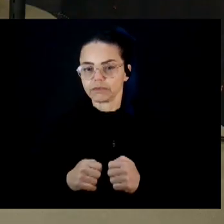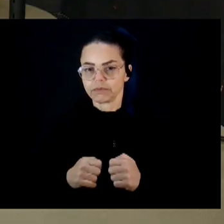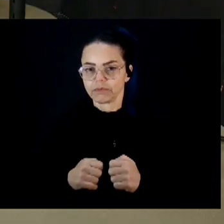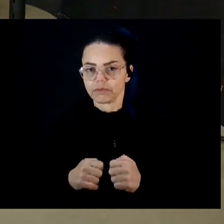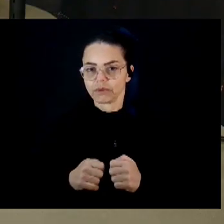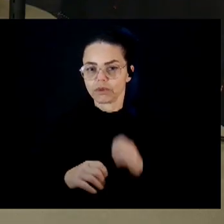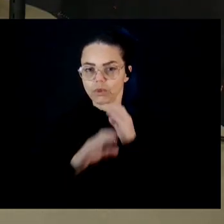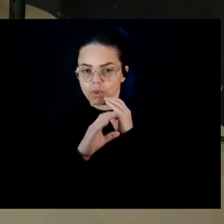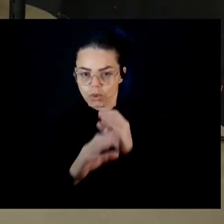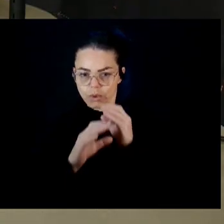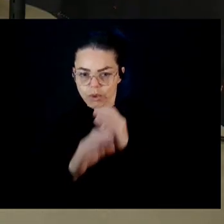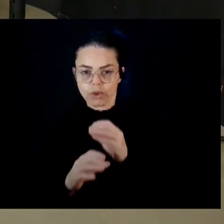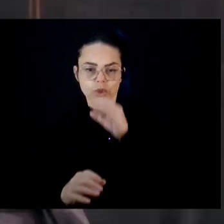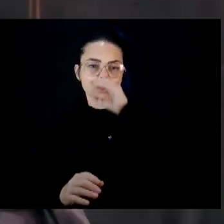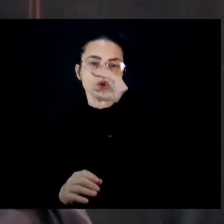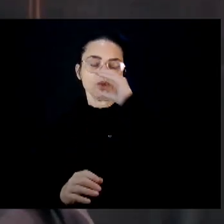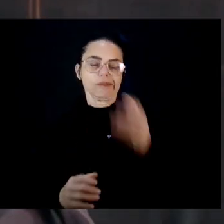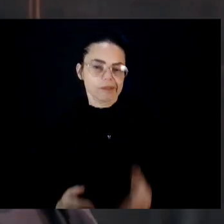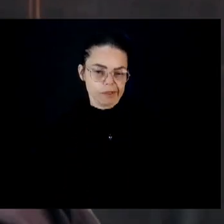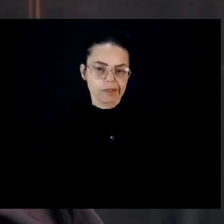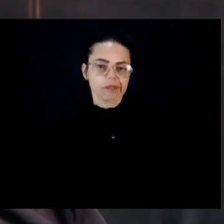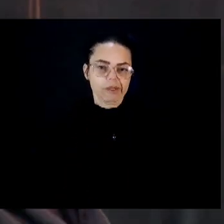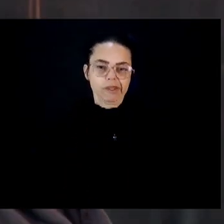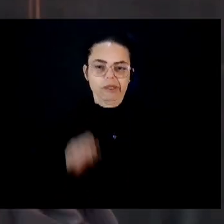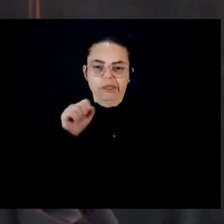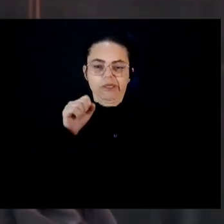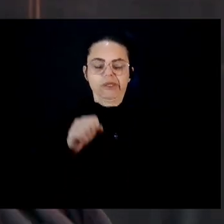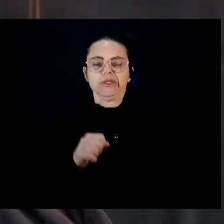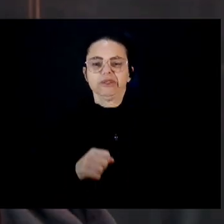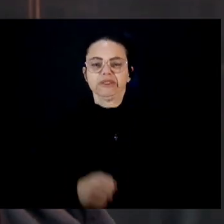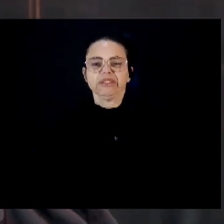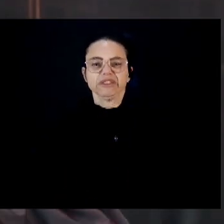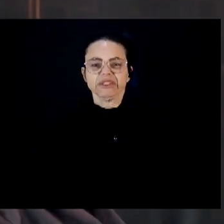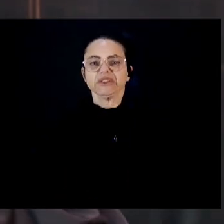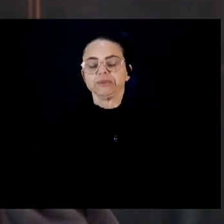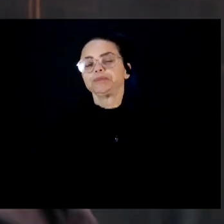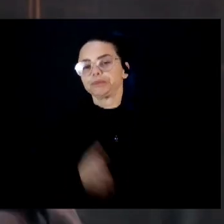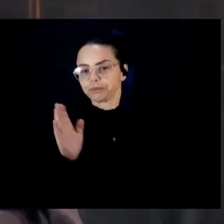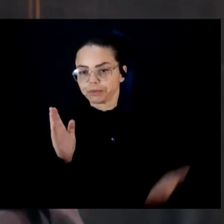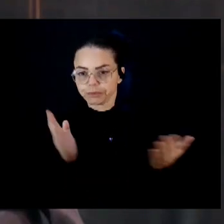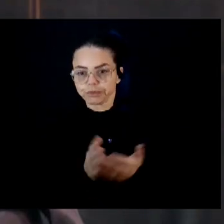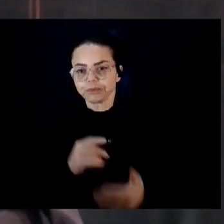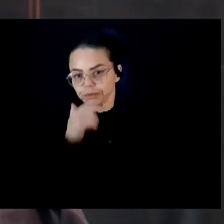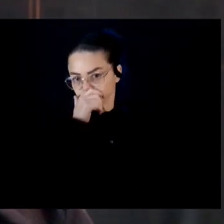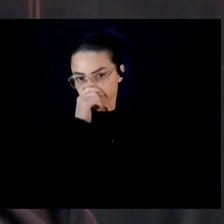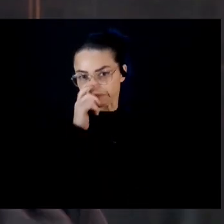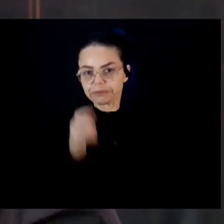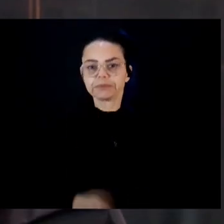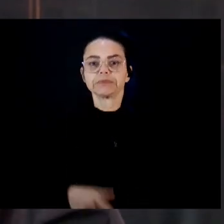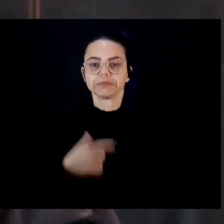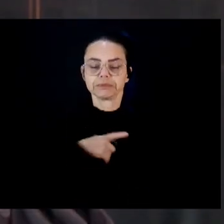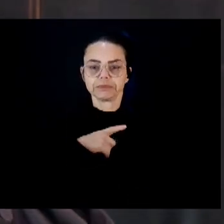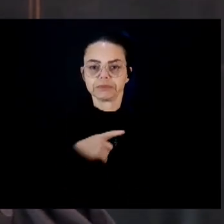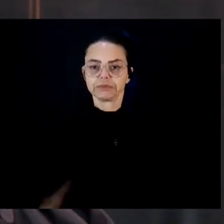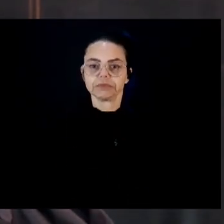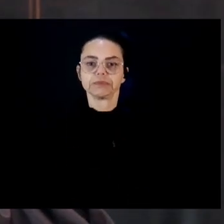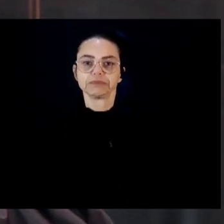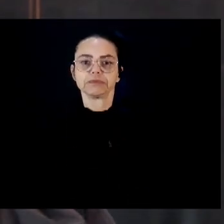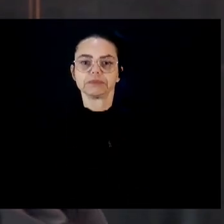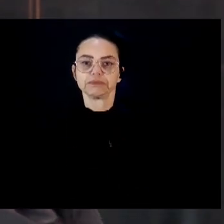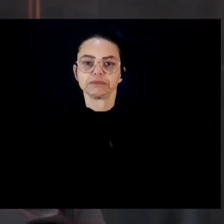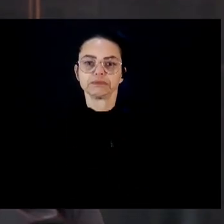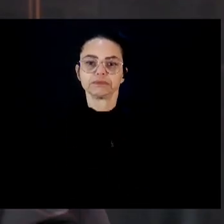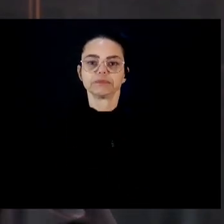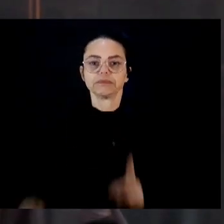não é? Sim, com certeza. Inclusive, eu recentemente passei, né, por essa essa fase que é a